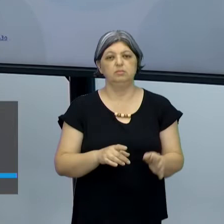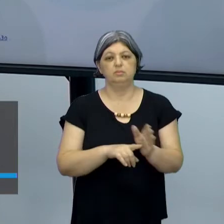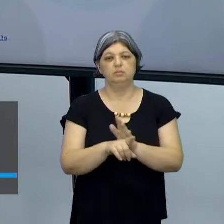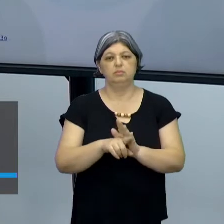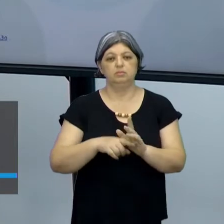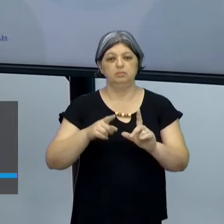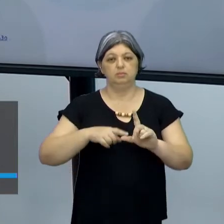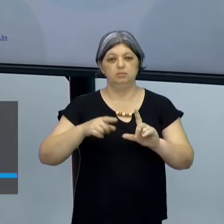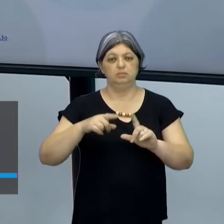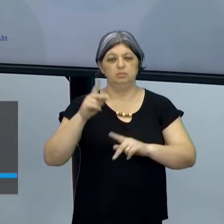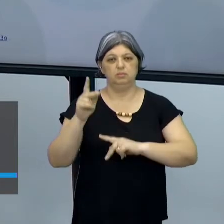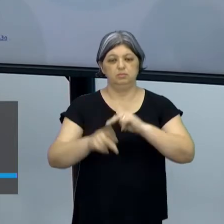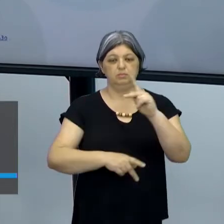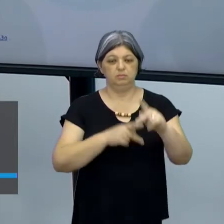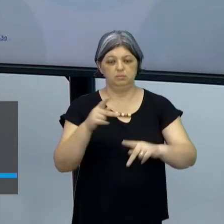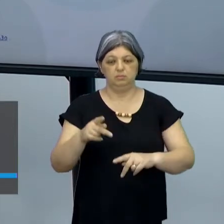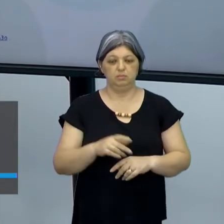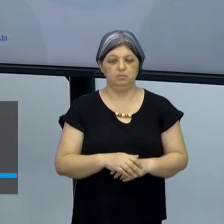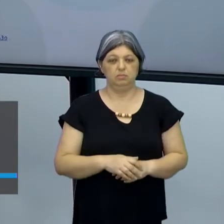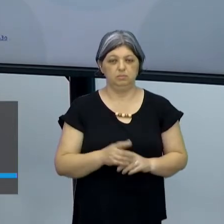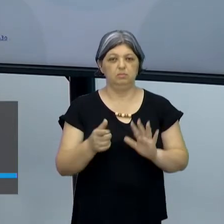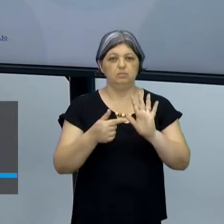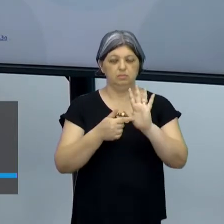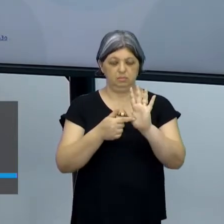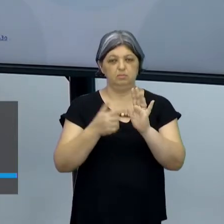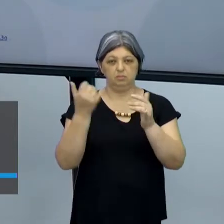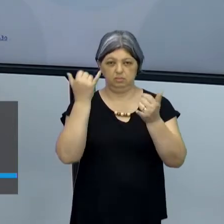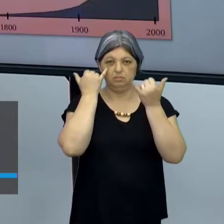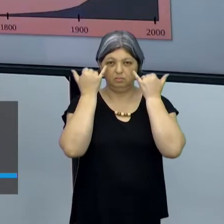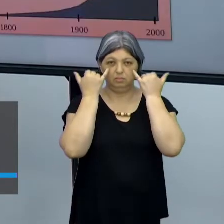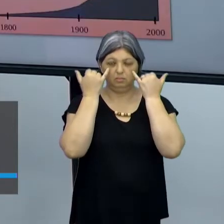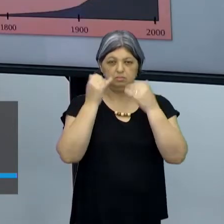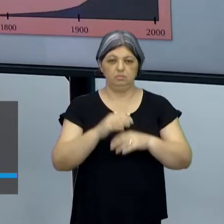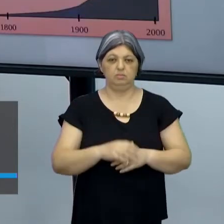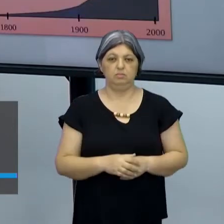achei importante, achei legal trazer para vocês essa informação, tá?